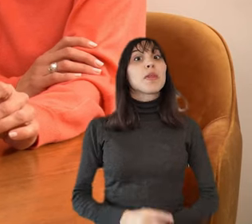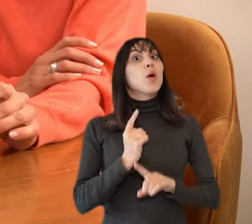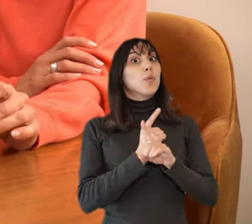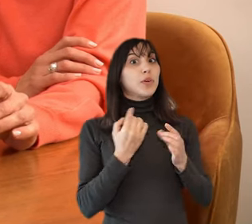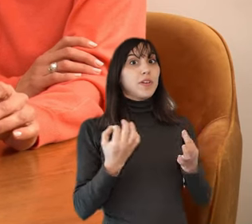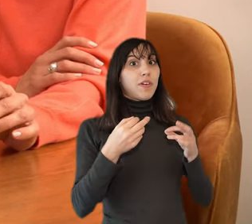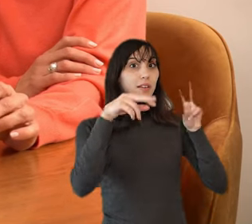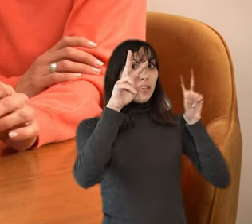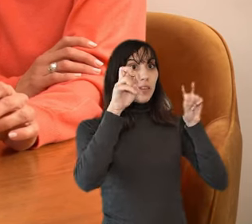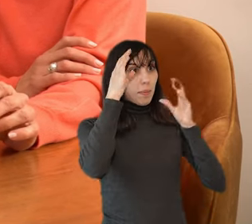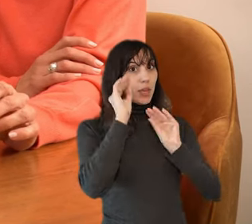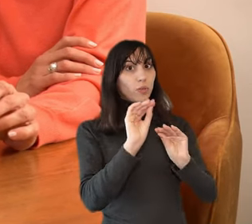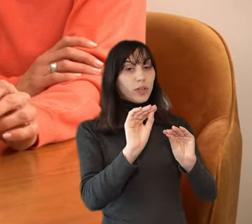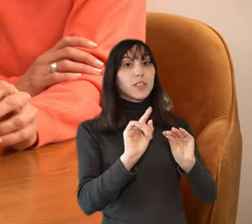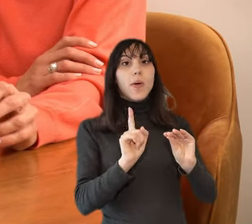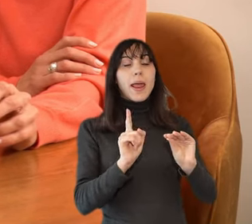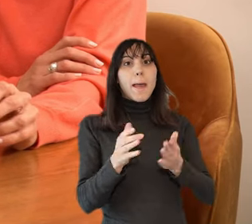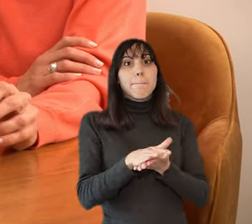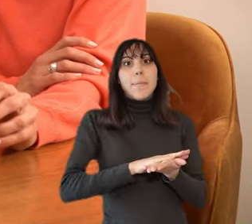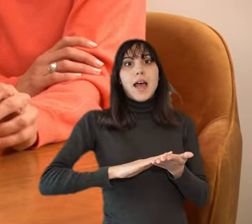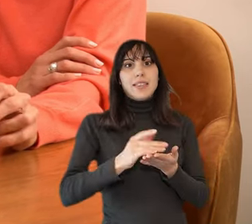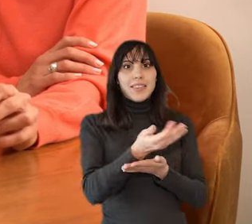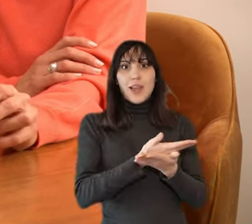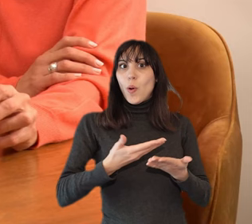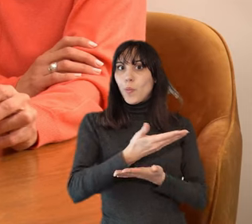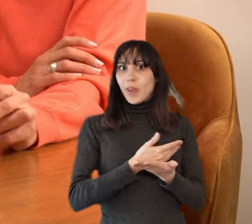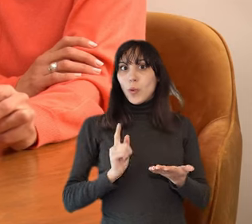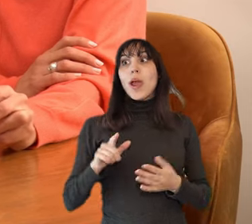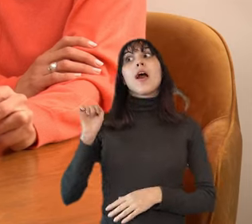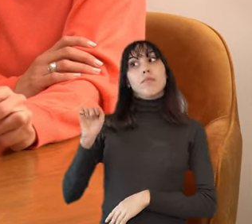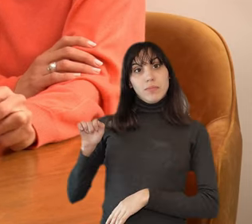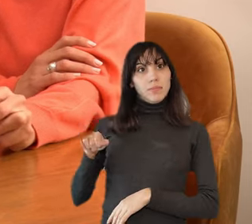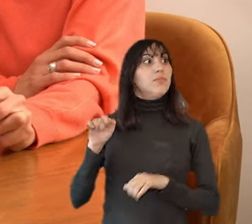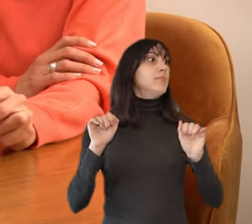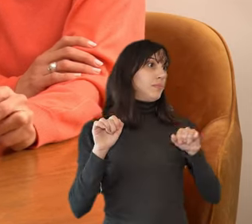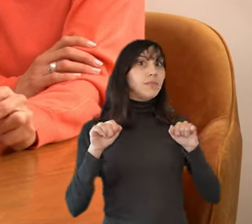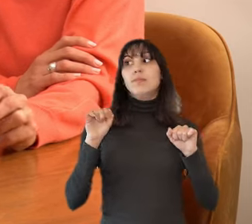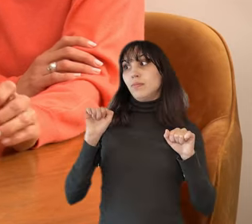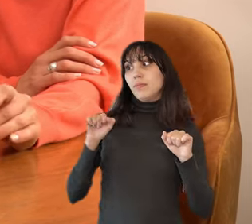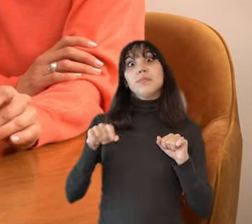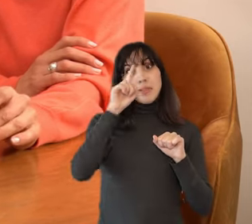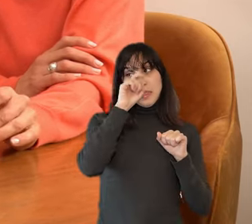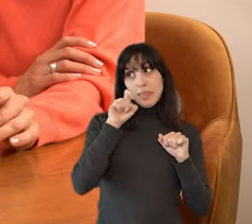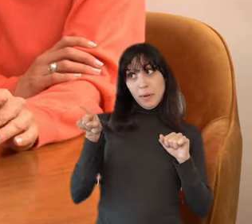educação é o coração da economia uhum uhum estás lembrada